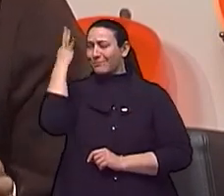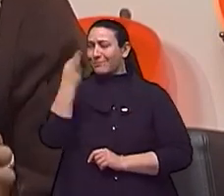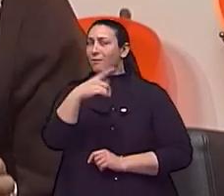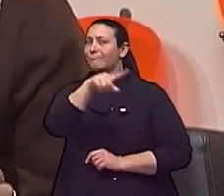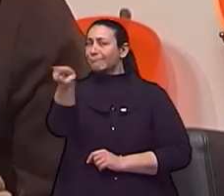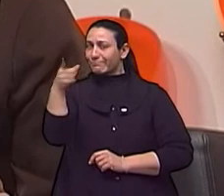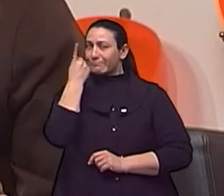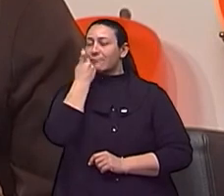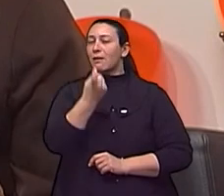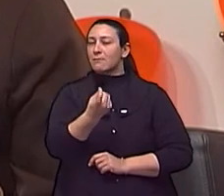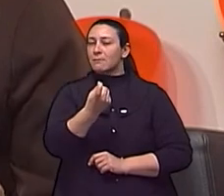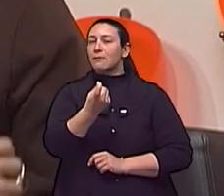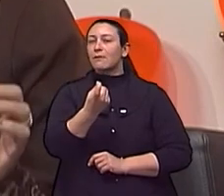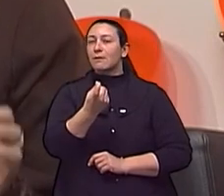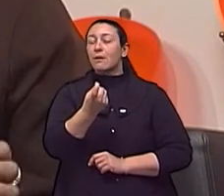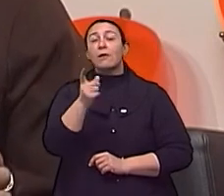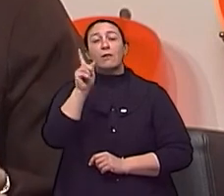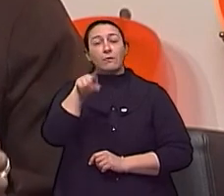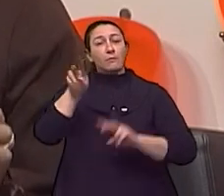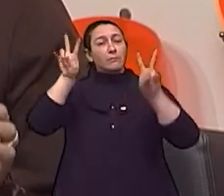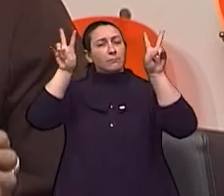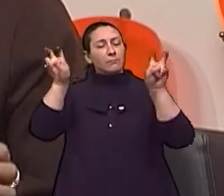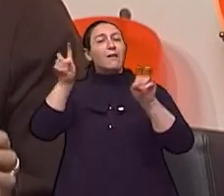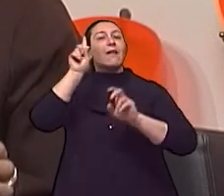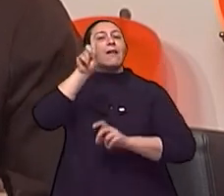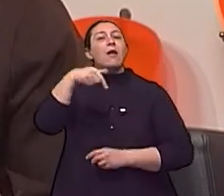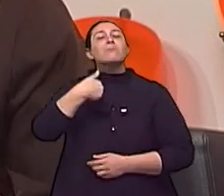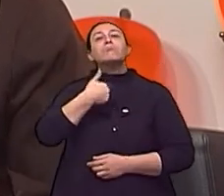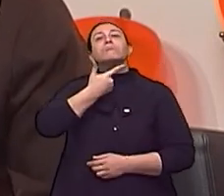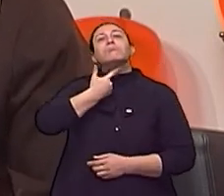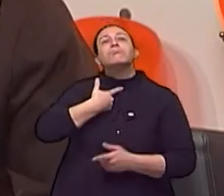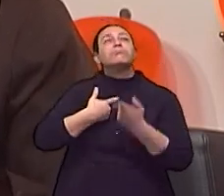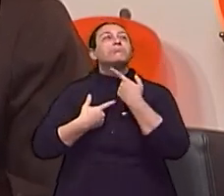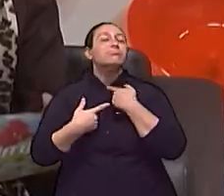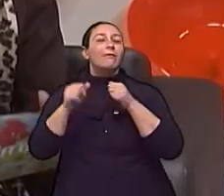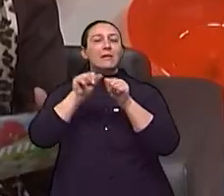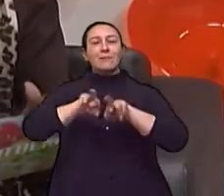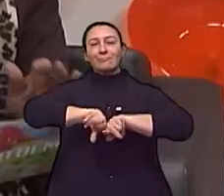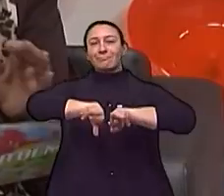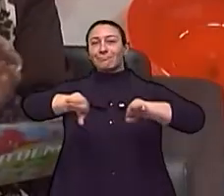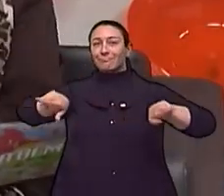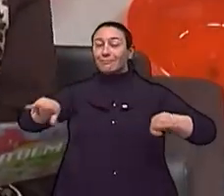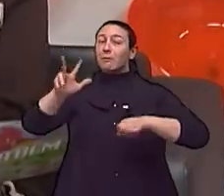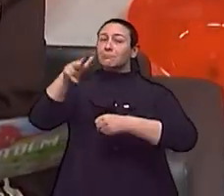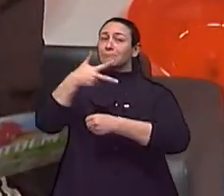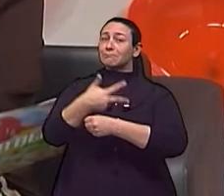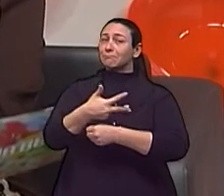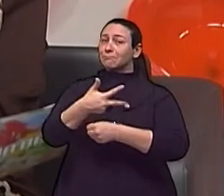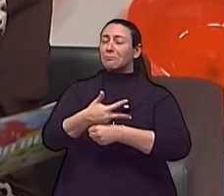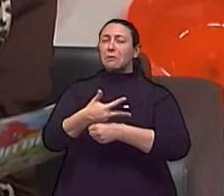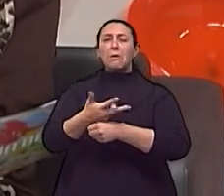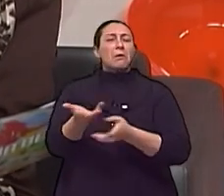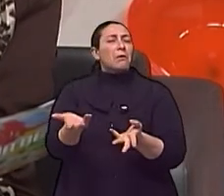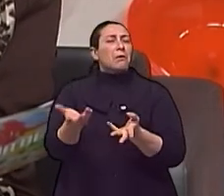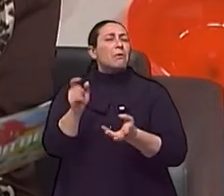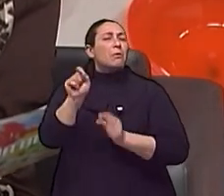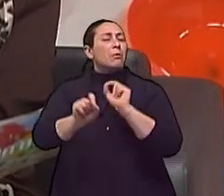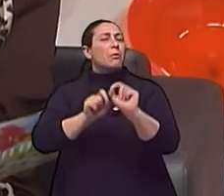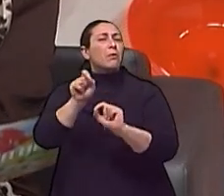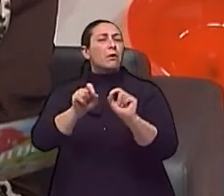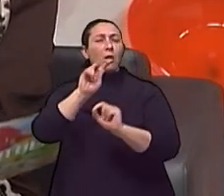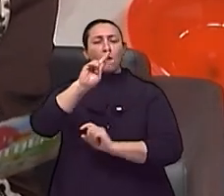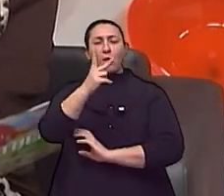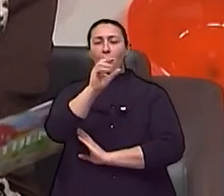disso o nosso assunto é sobre Rob na terceira idade é hobby uma atividade de entretenimento